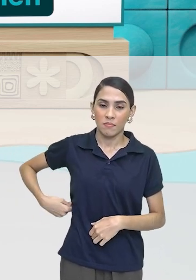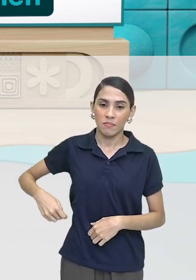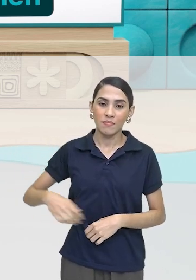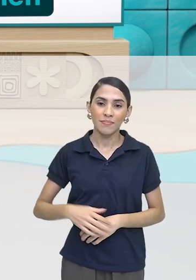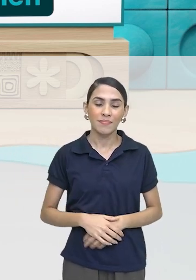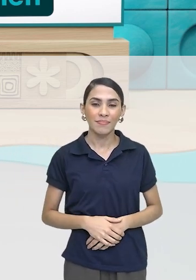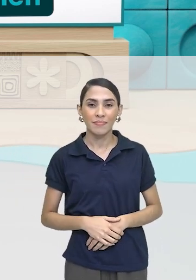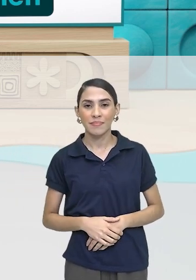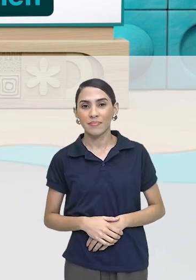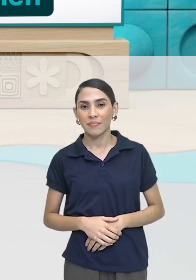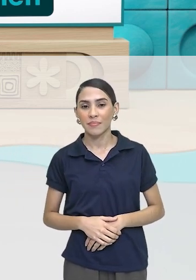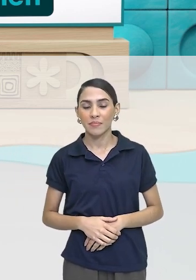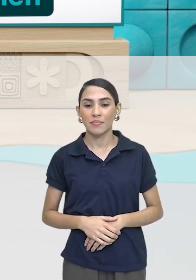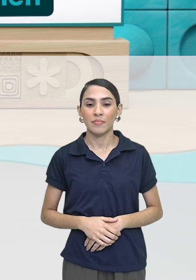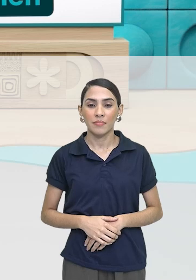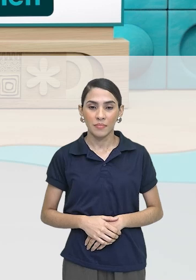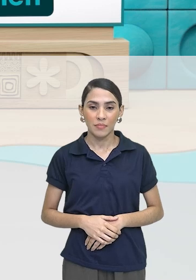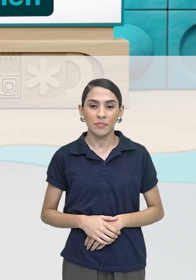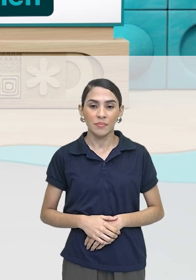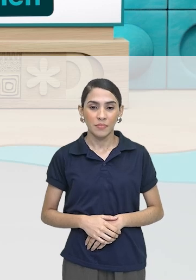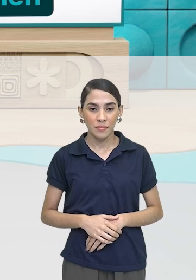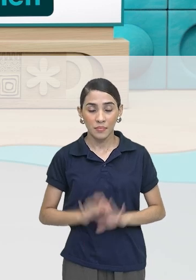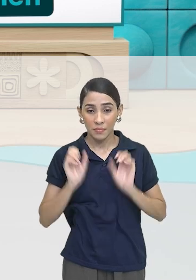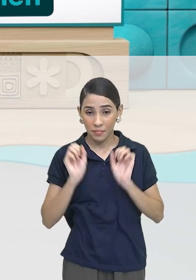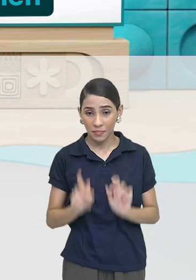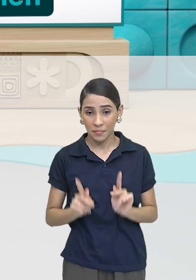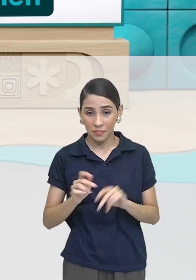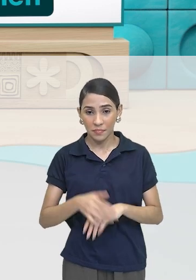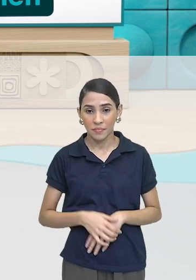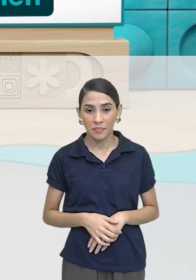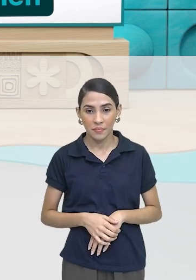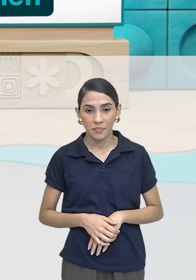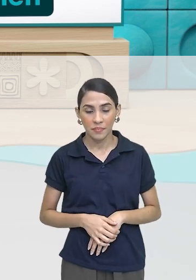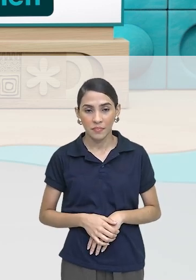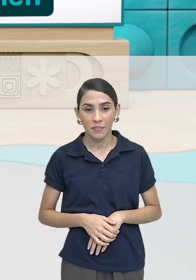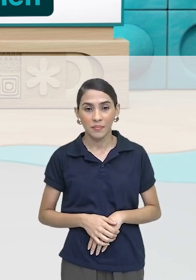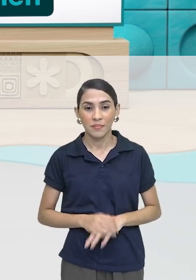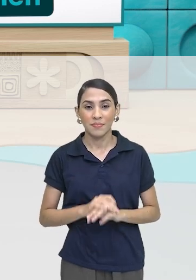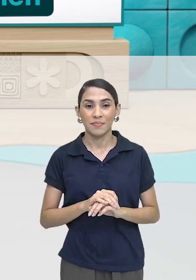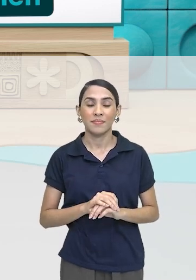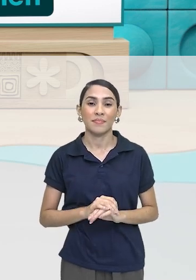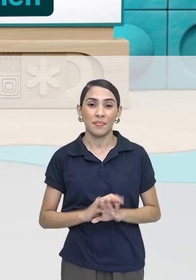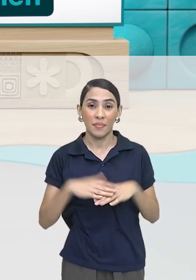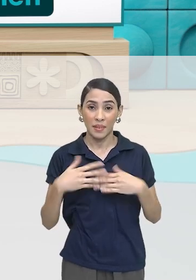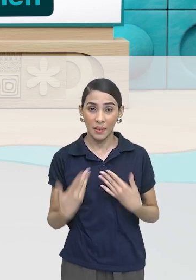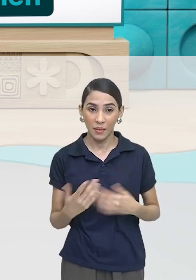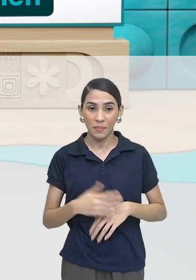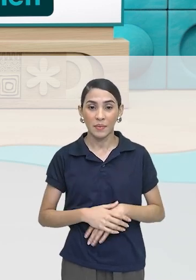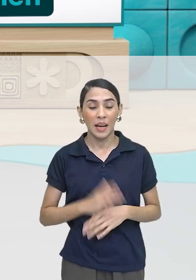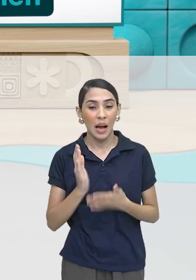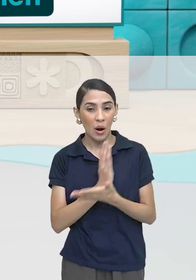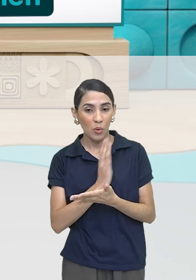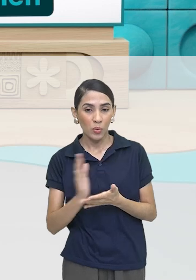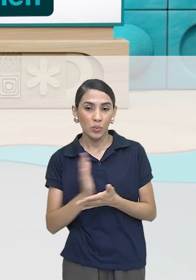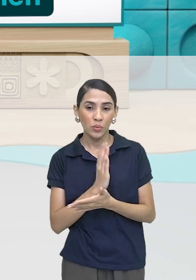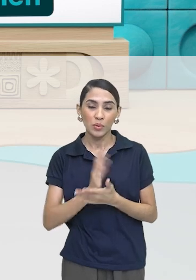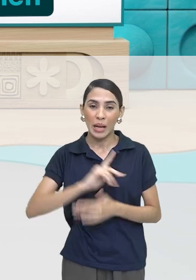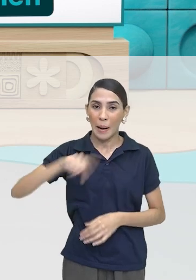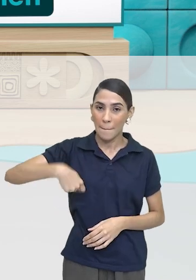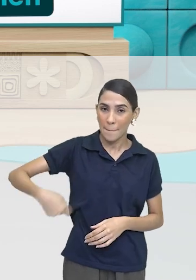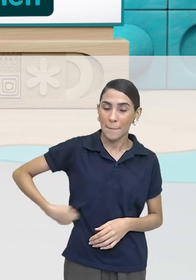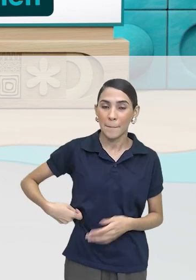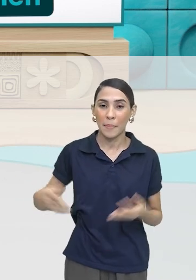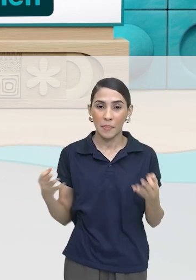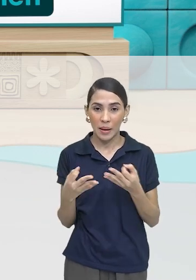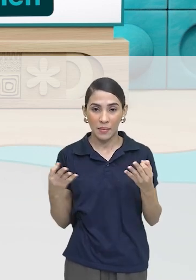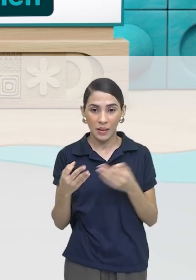lateral, tá bom? Da lateral do nosso abdômen, certo? Muito bem, então esses são alguns golpes